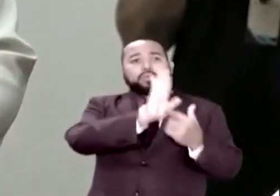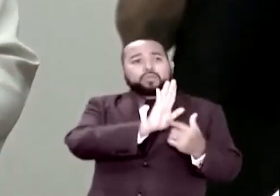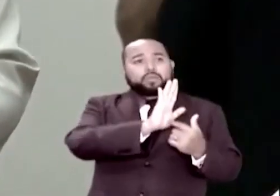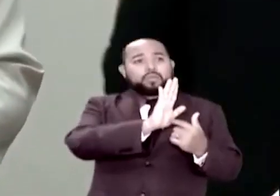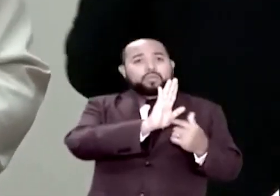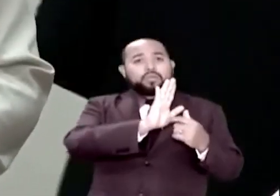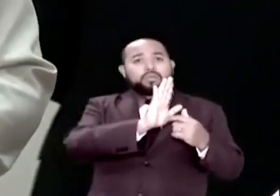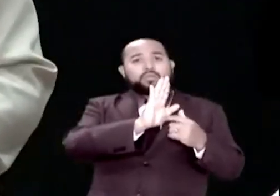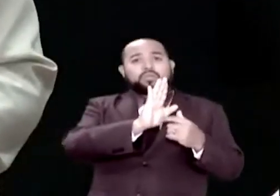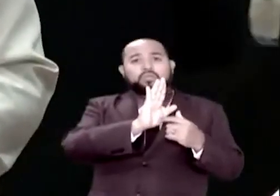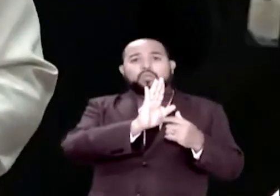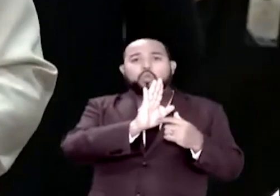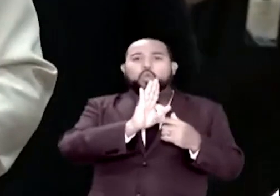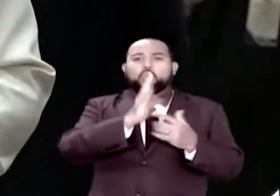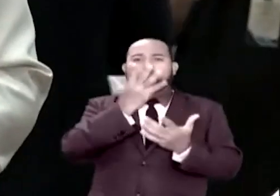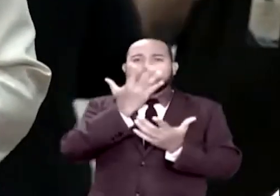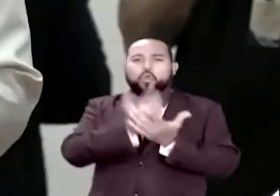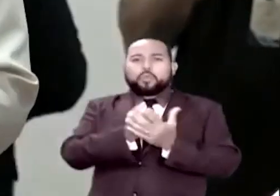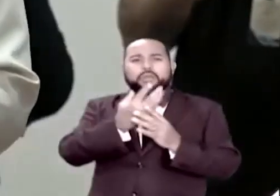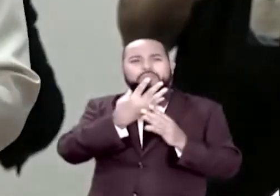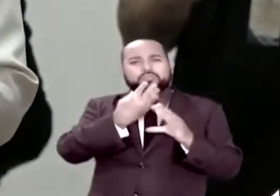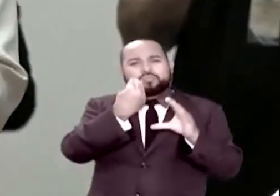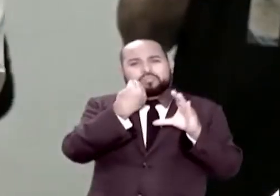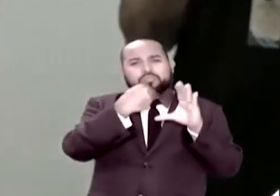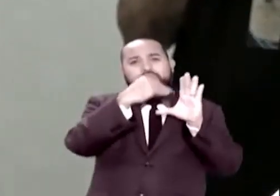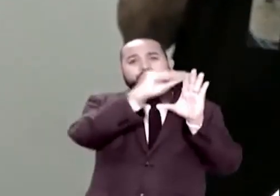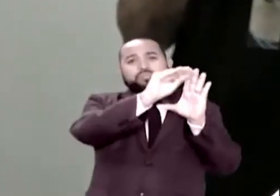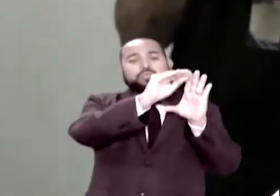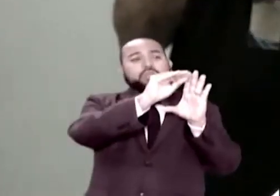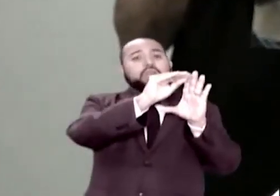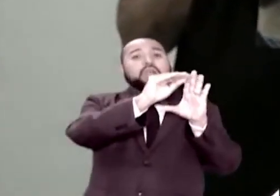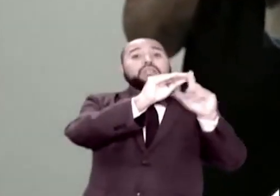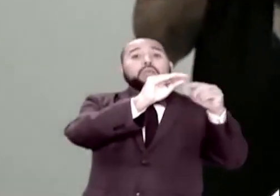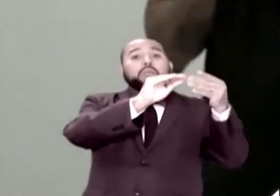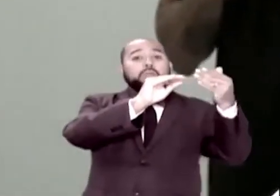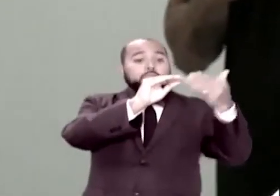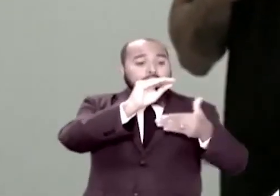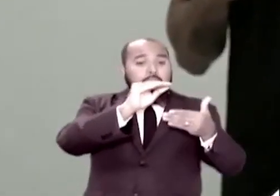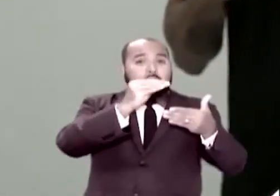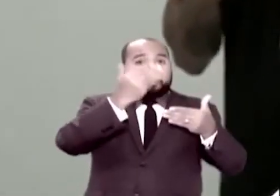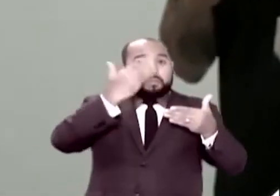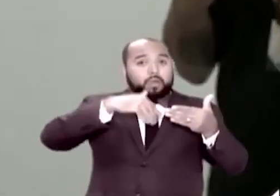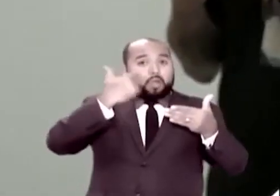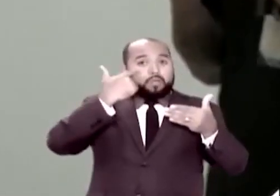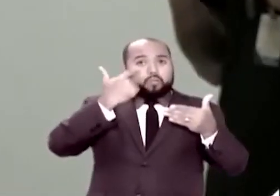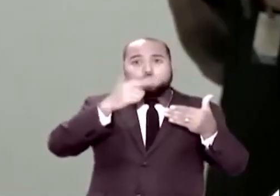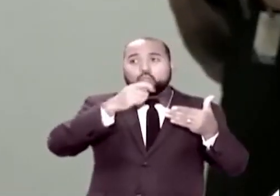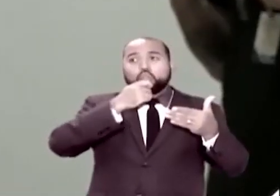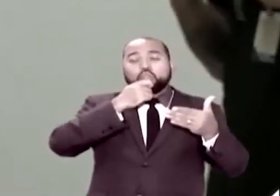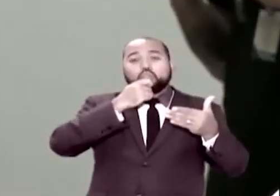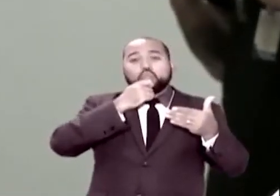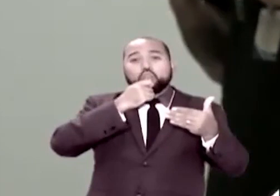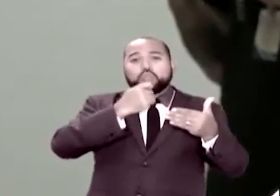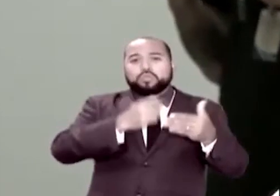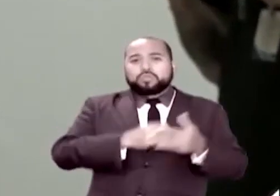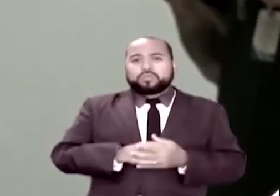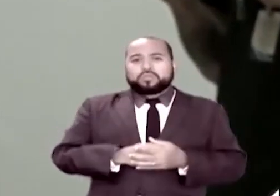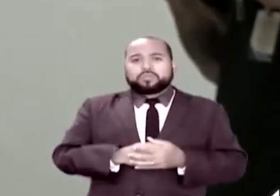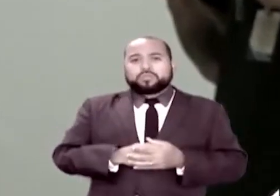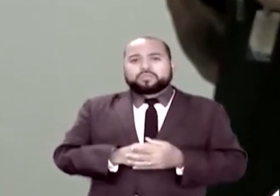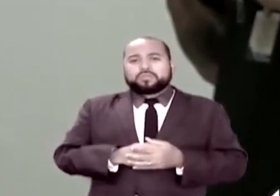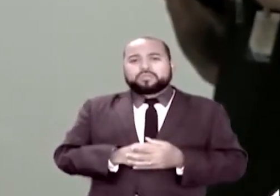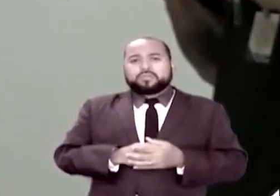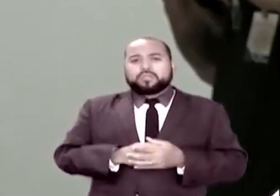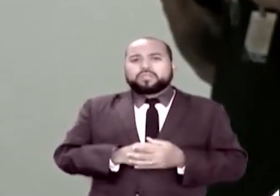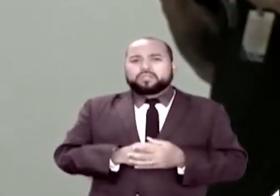subia os documentos ou seja total ente eh diferente do de como é a forma da administração pública